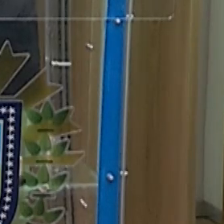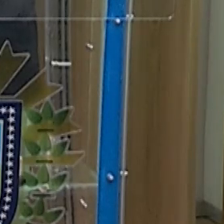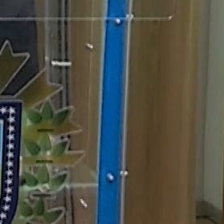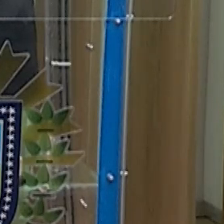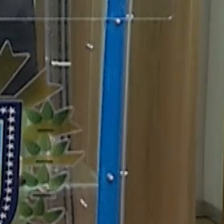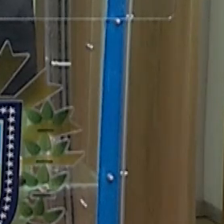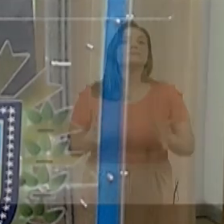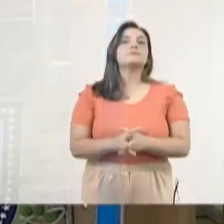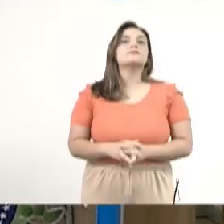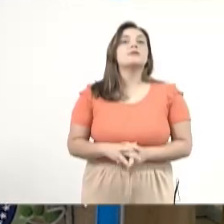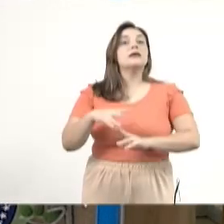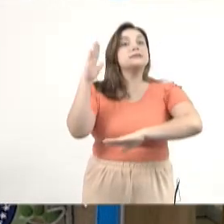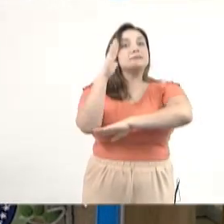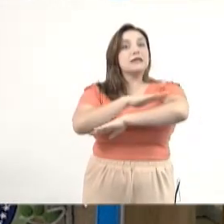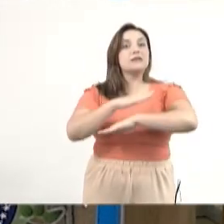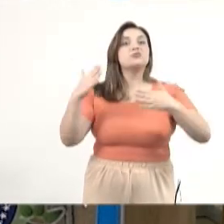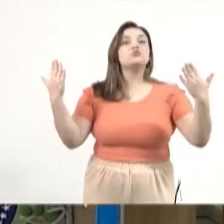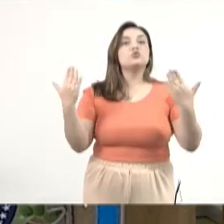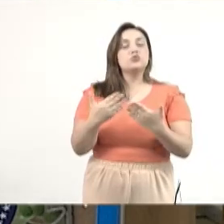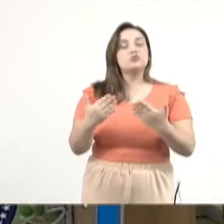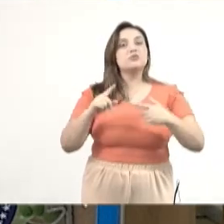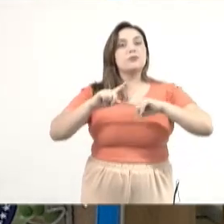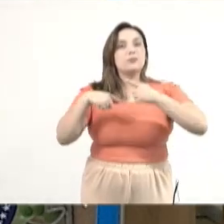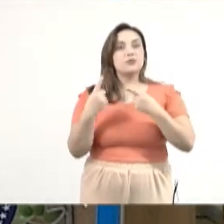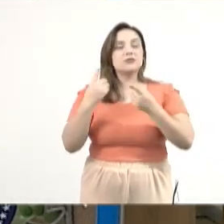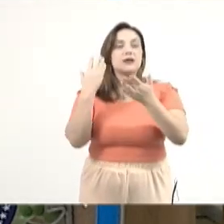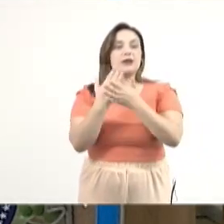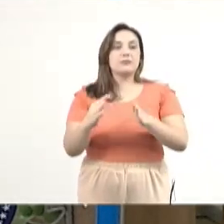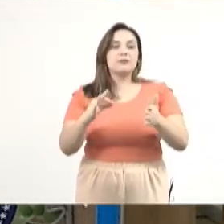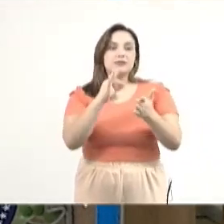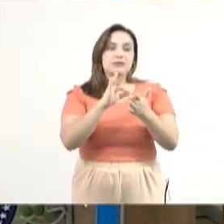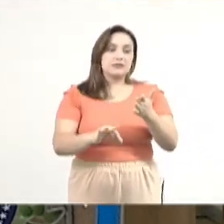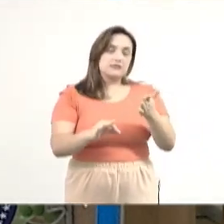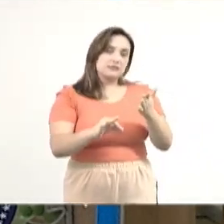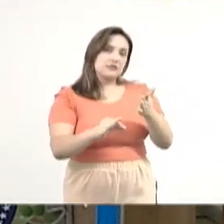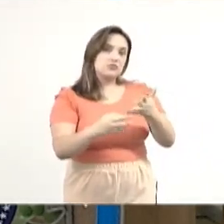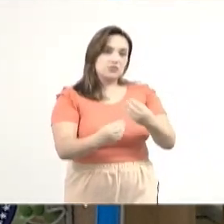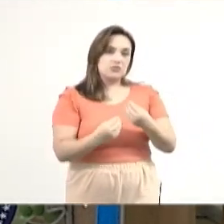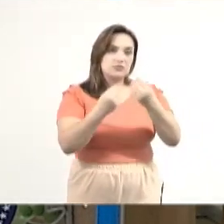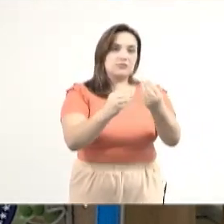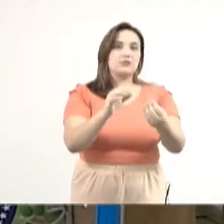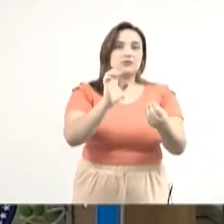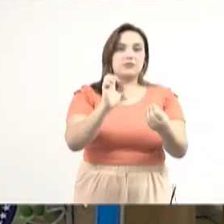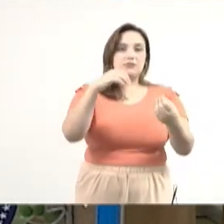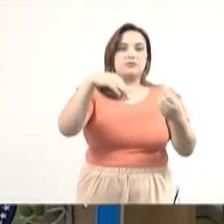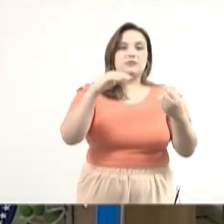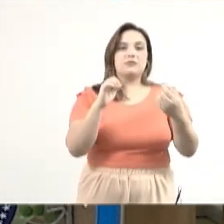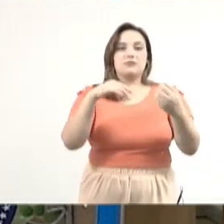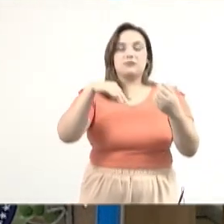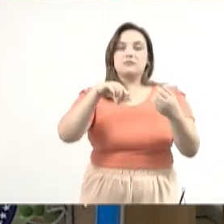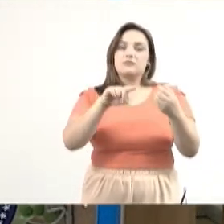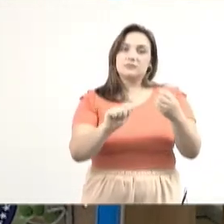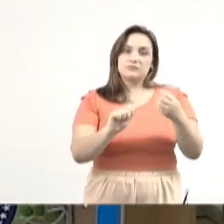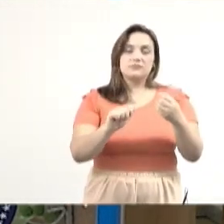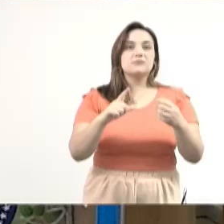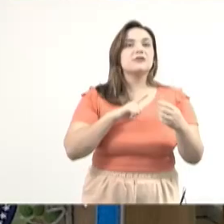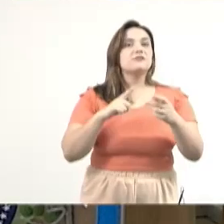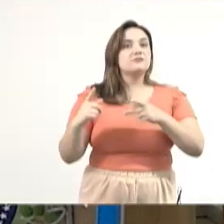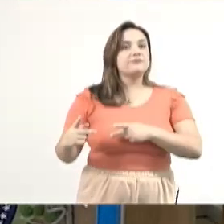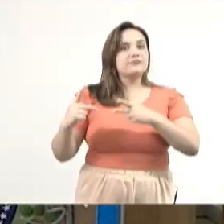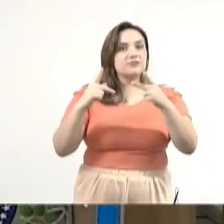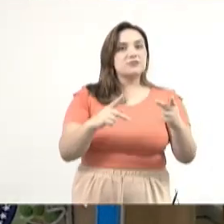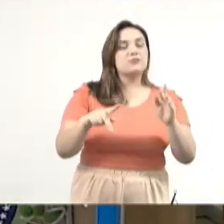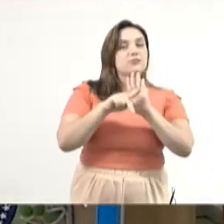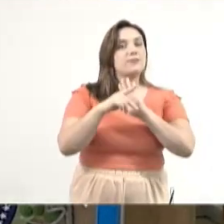Pois é, né? E na tarde de hoje, após o evento de assinatura das emendas, que eu vou falar daqui a pouquinho, às 16h30, está prevista uma visita dos